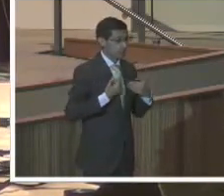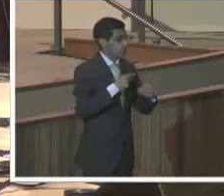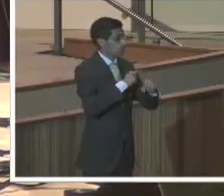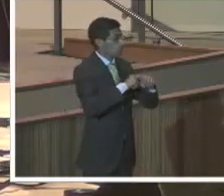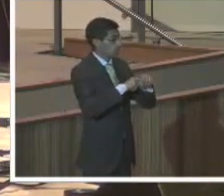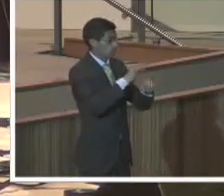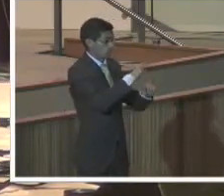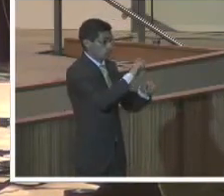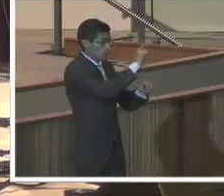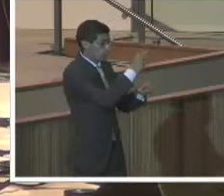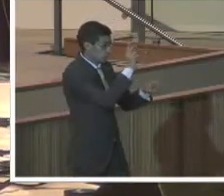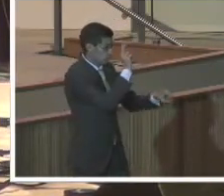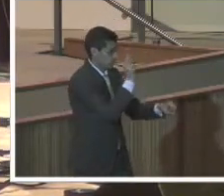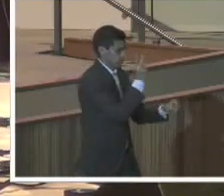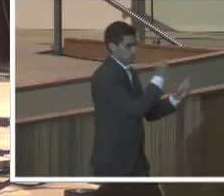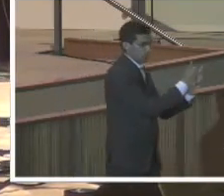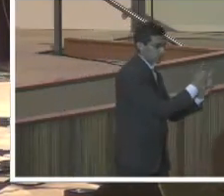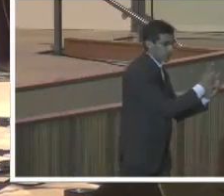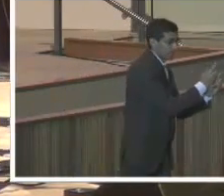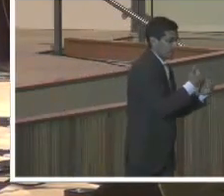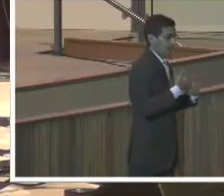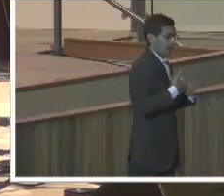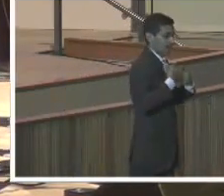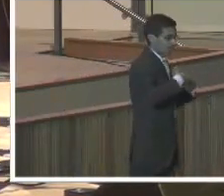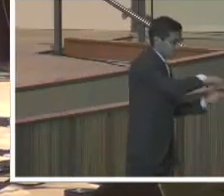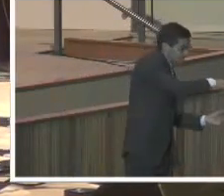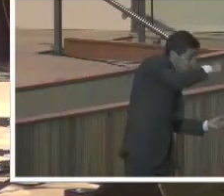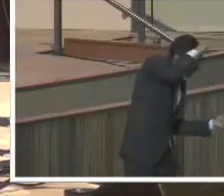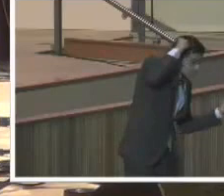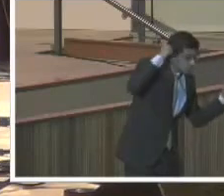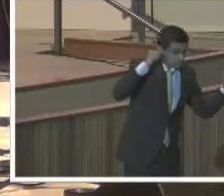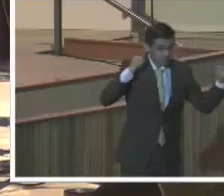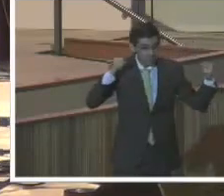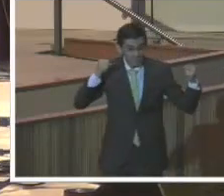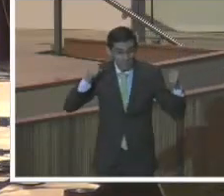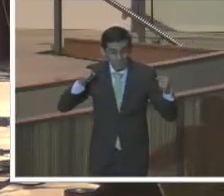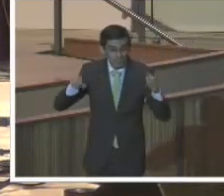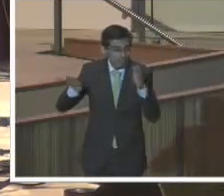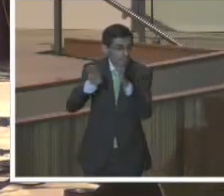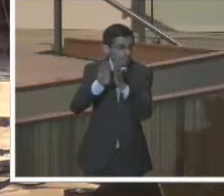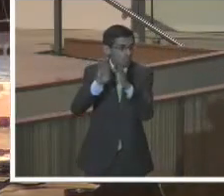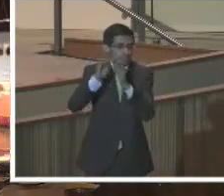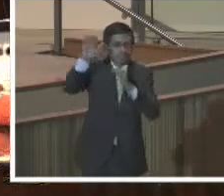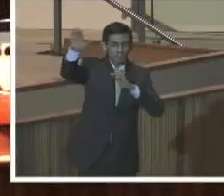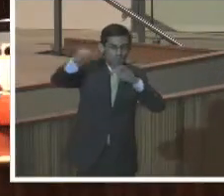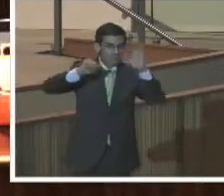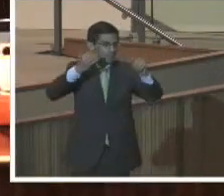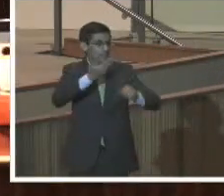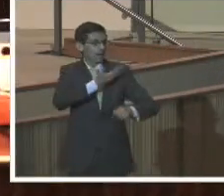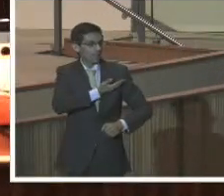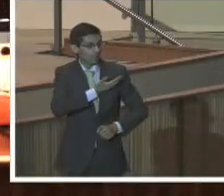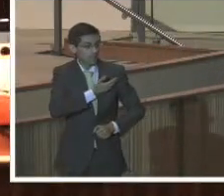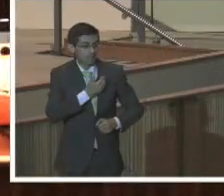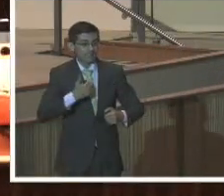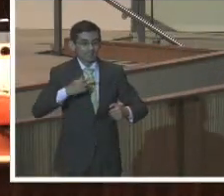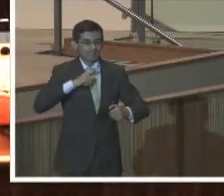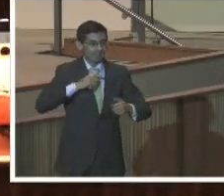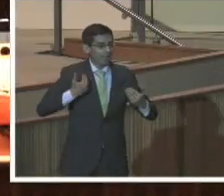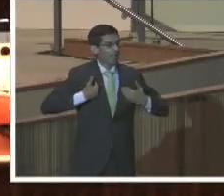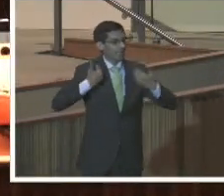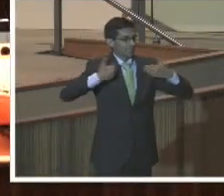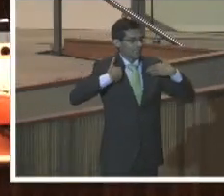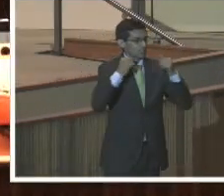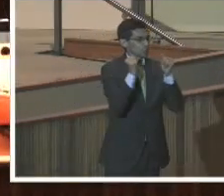fica muito contente, volta com ela nos ombros, chega na sua casa, chama os amigos, vizinhos, diz: alegrem-se